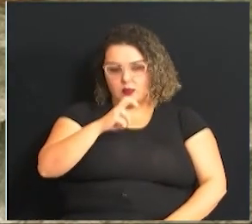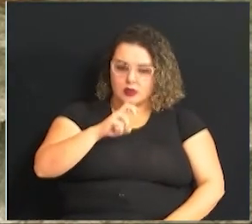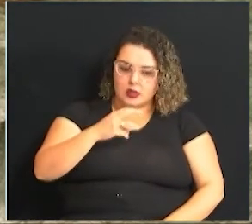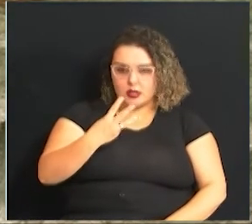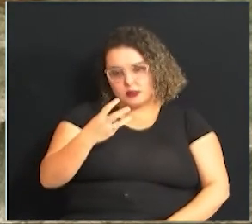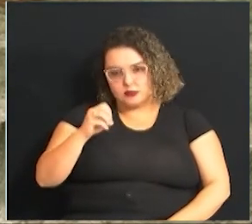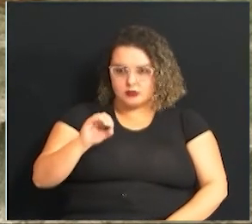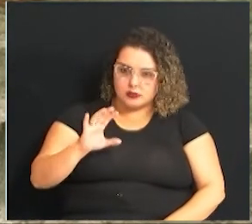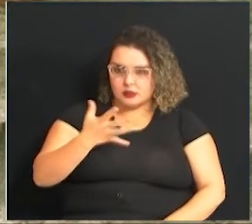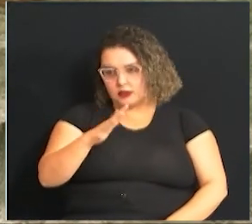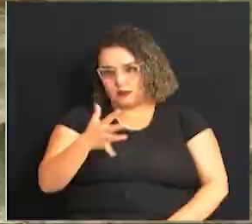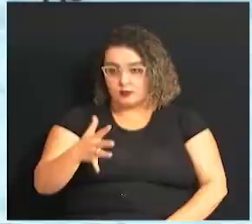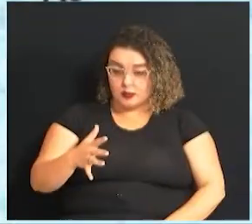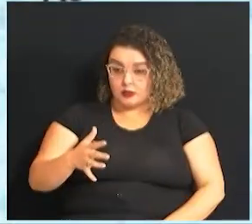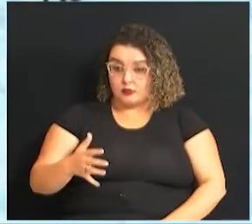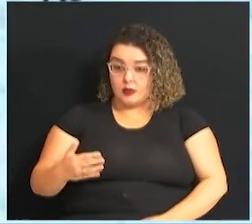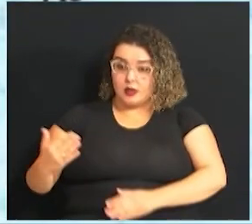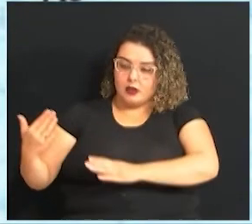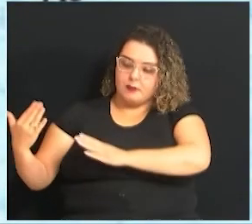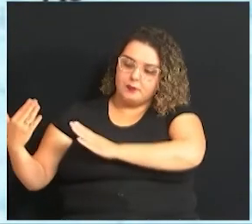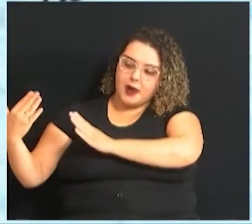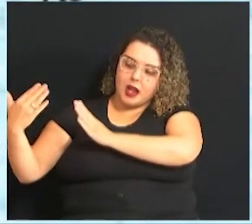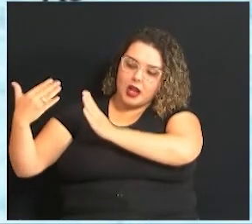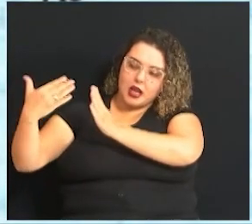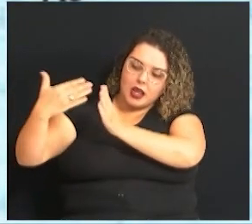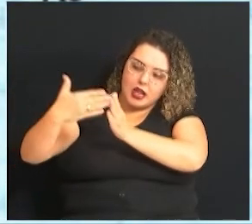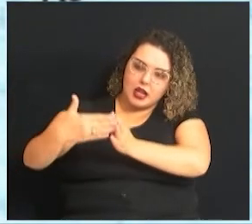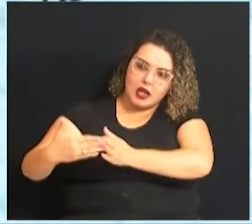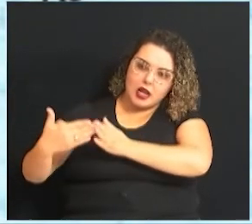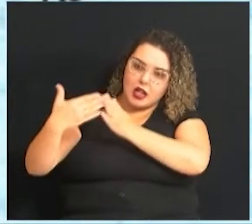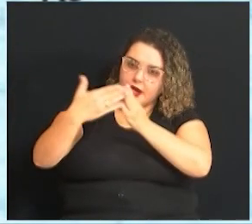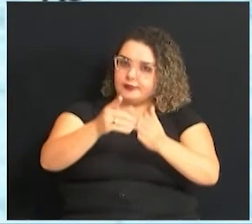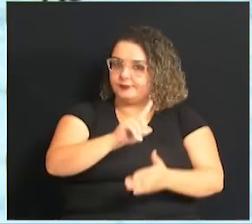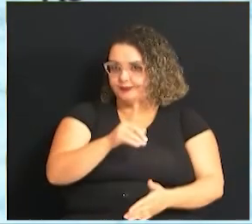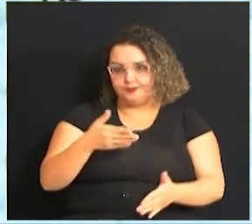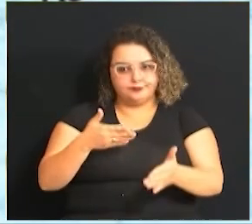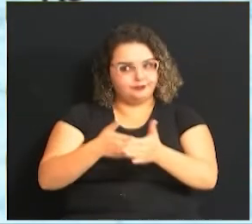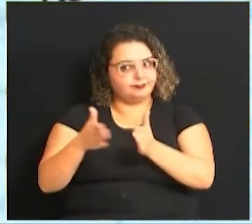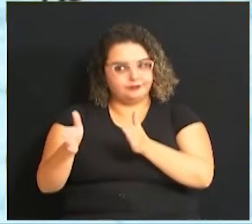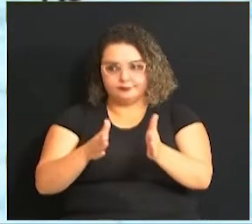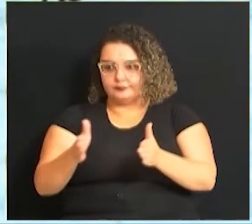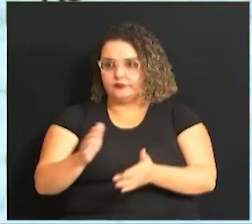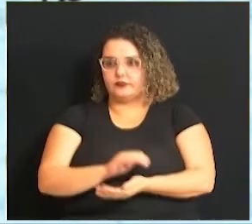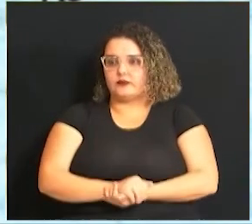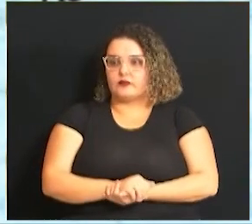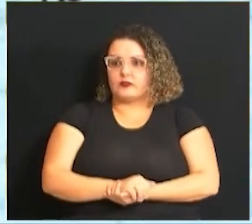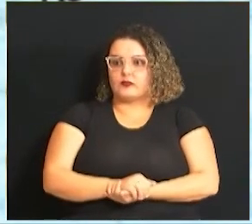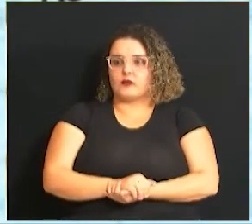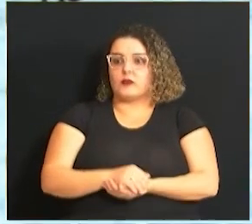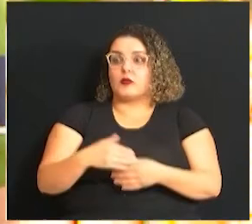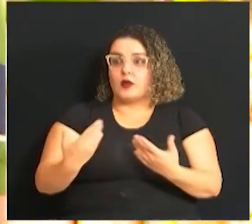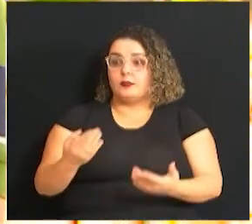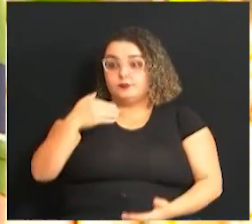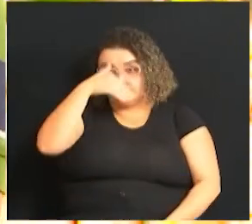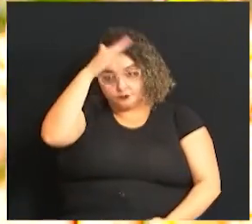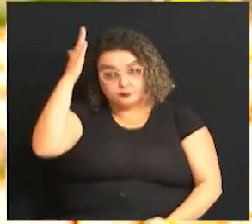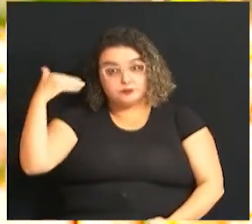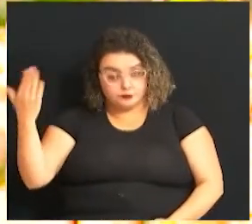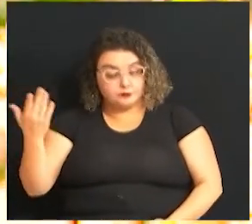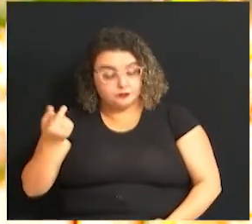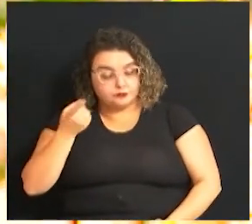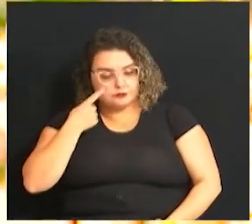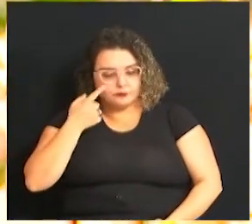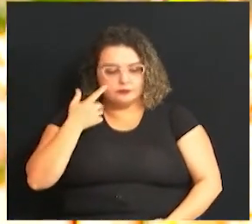de 1530. Mas as grandes explorações não se limitaram só àquela época. Tendo em